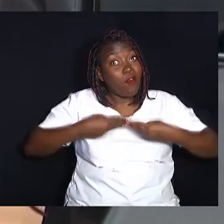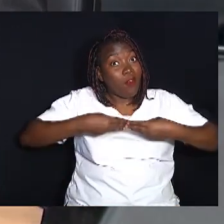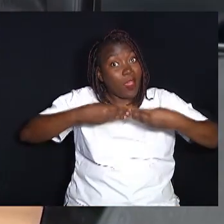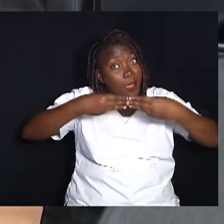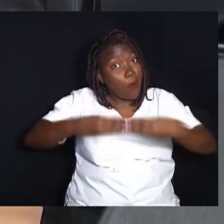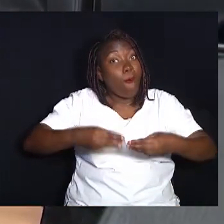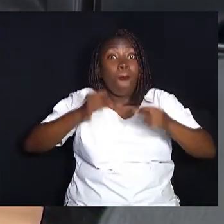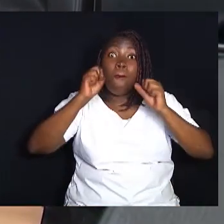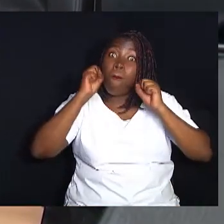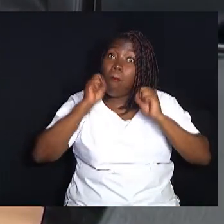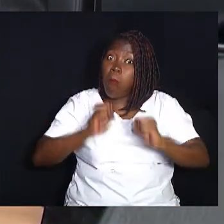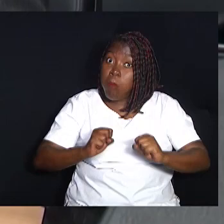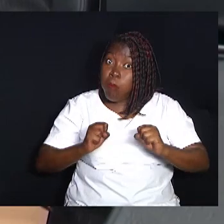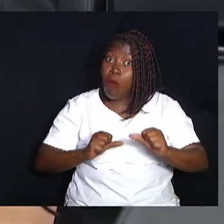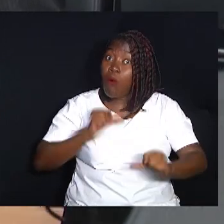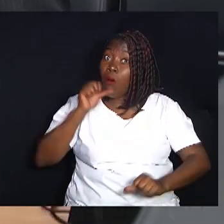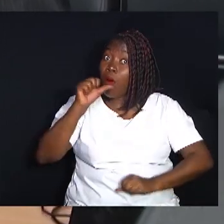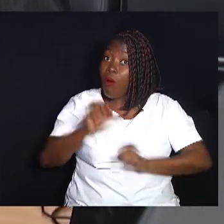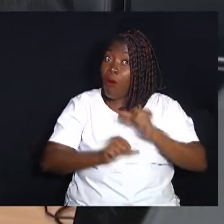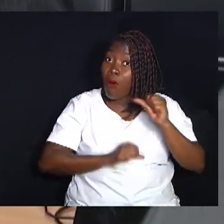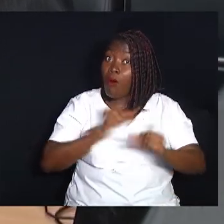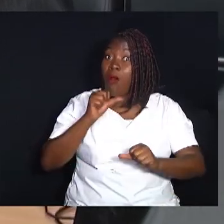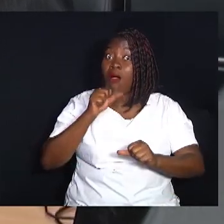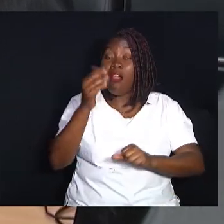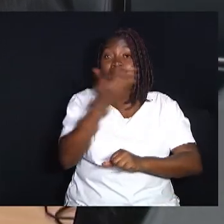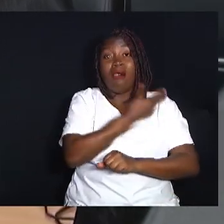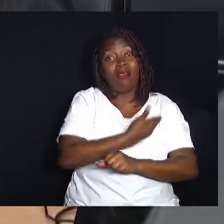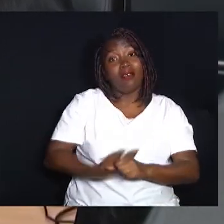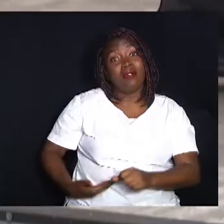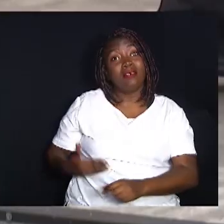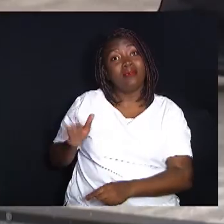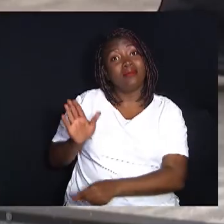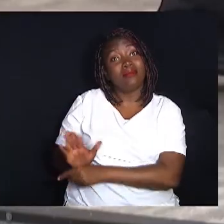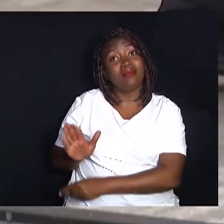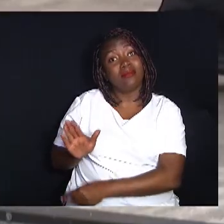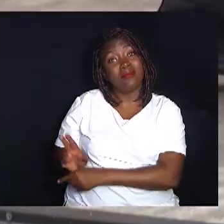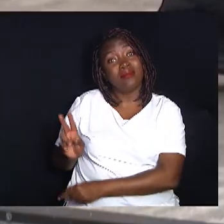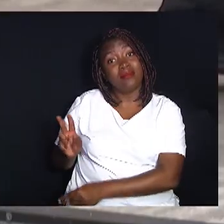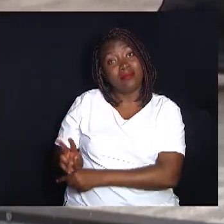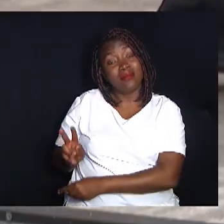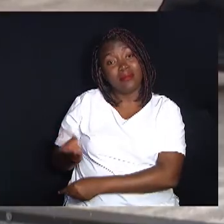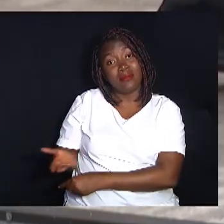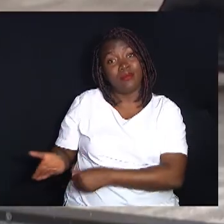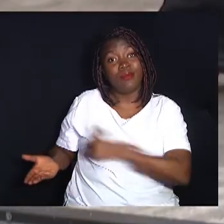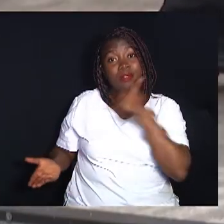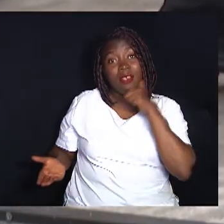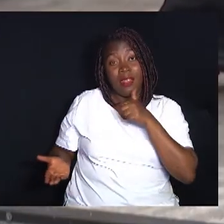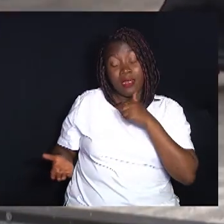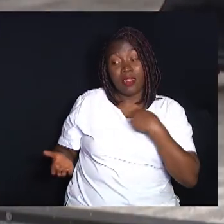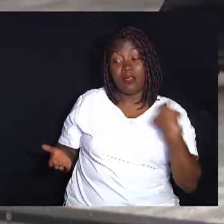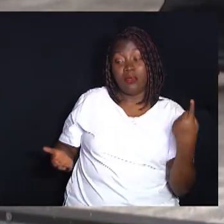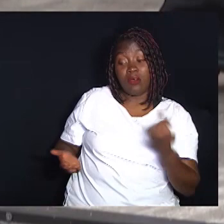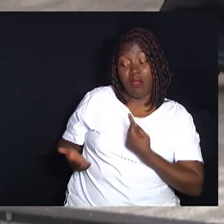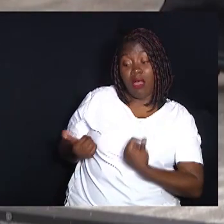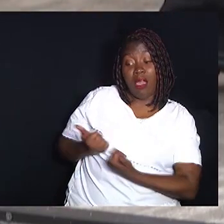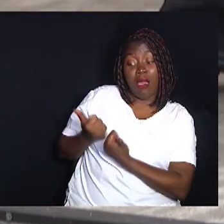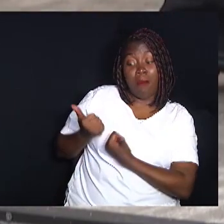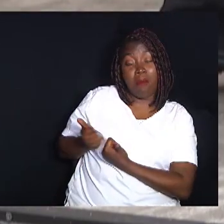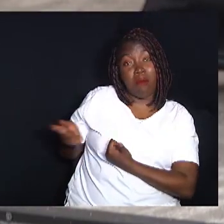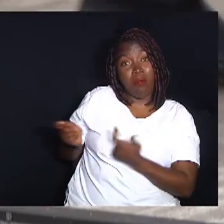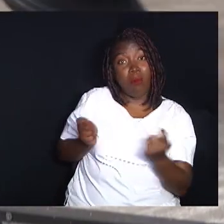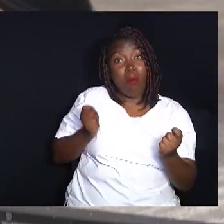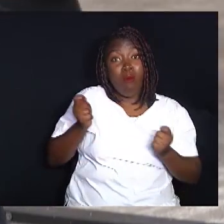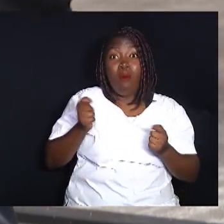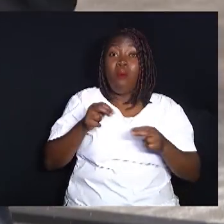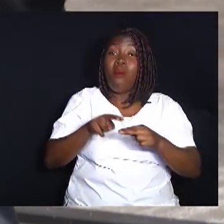pode fazer com que o Estado consiga proteger essas mulheres. O nosso apoio ao movimento é porque